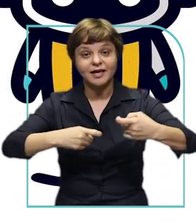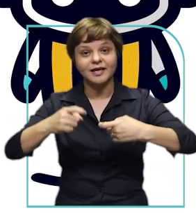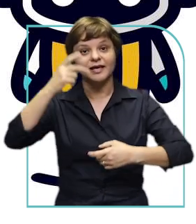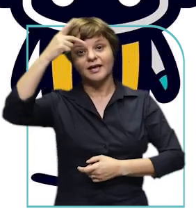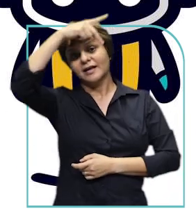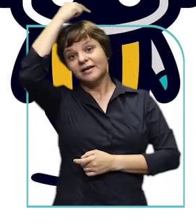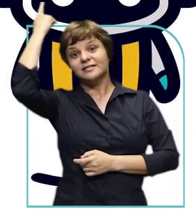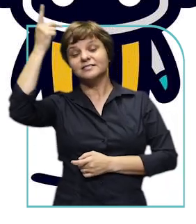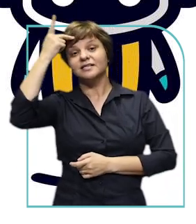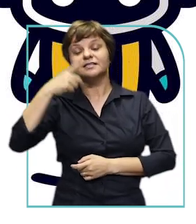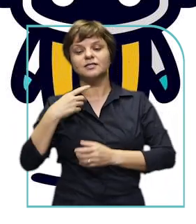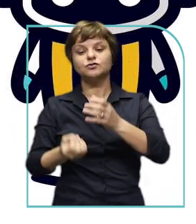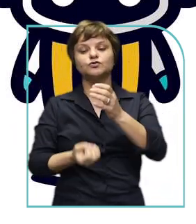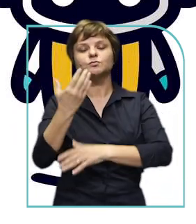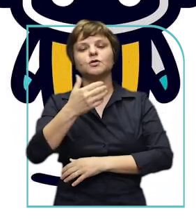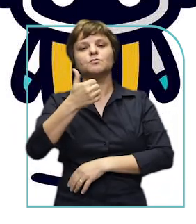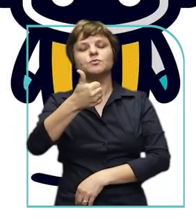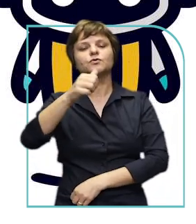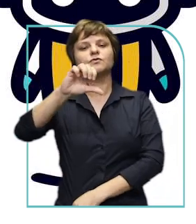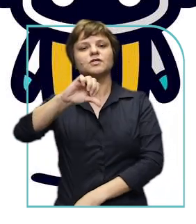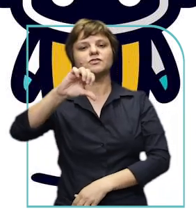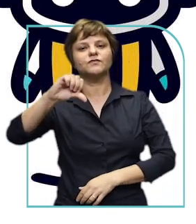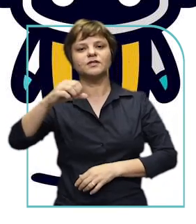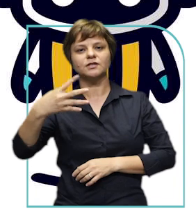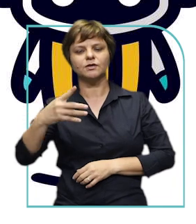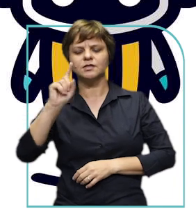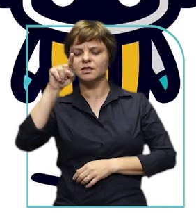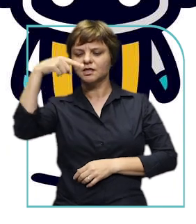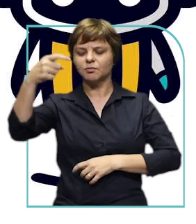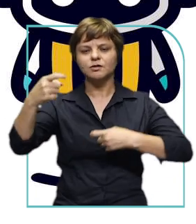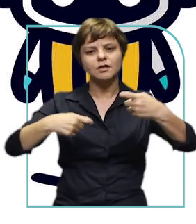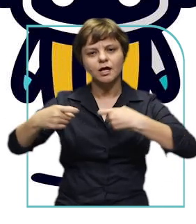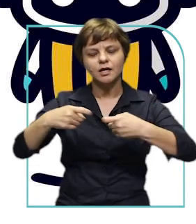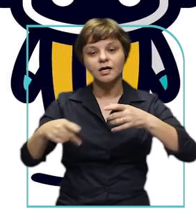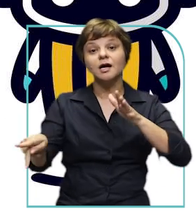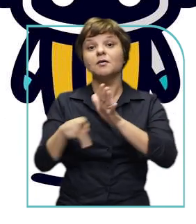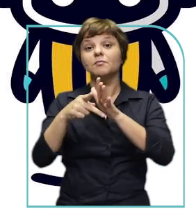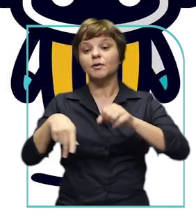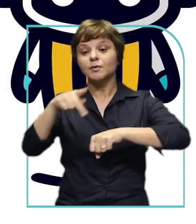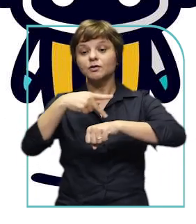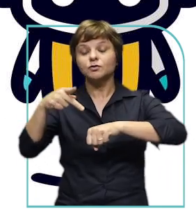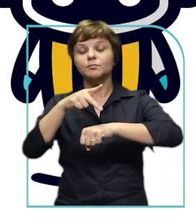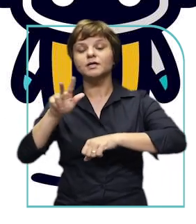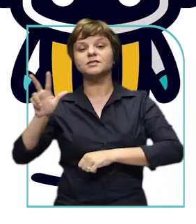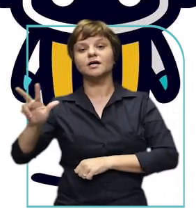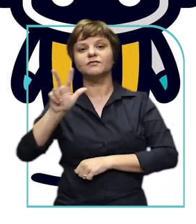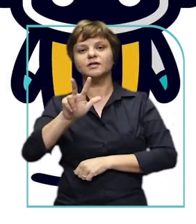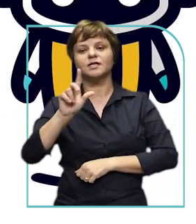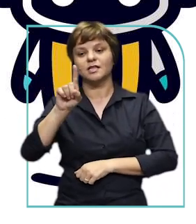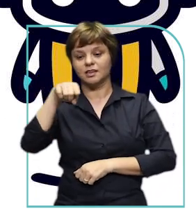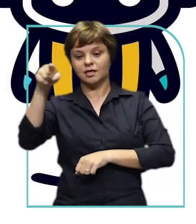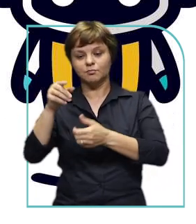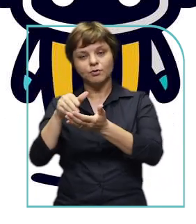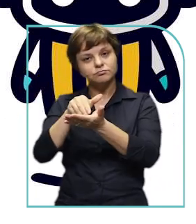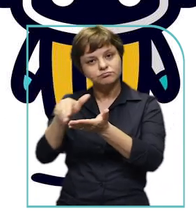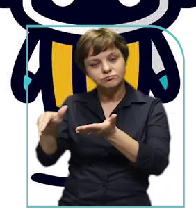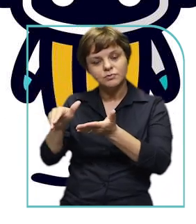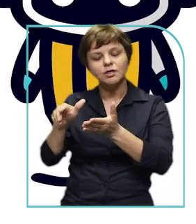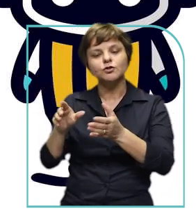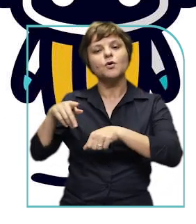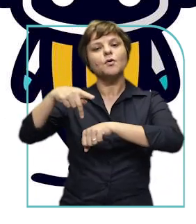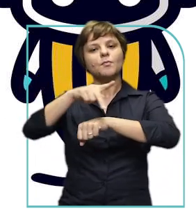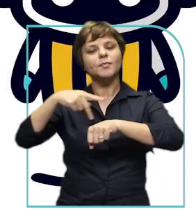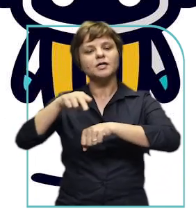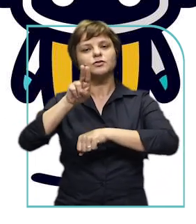surgiu oficialmente em 1994, após a Guerra Civil do Afeganistão, após a retirada da União Soviética do